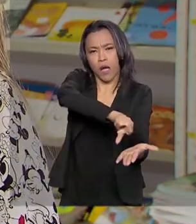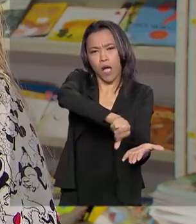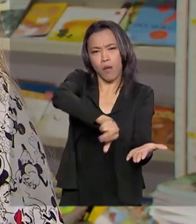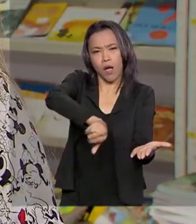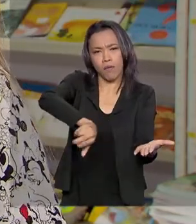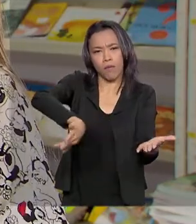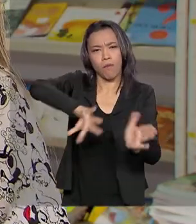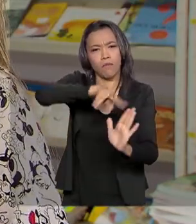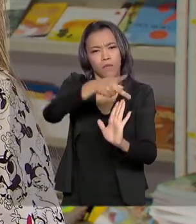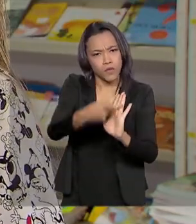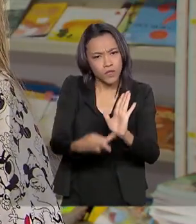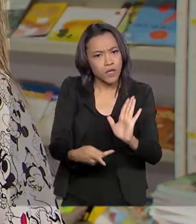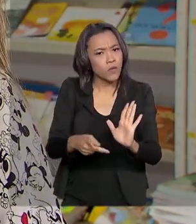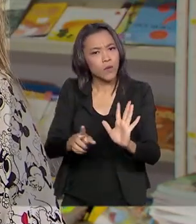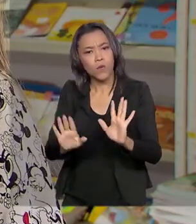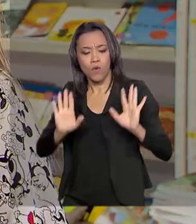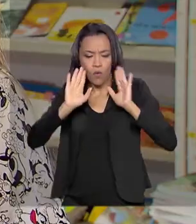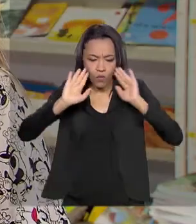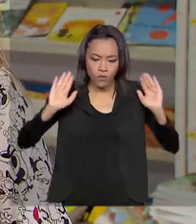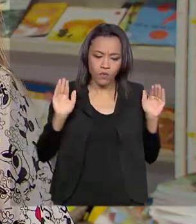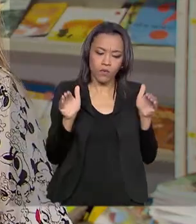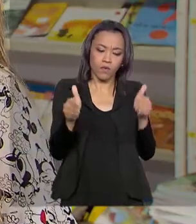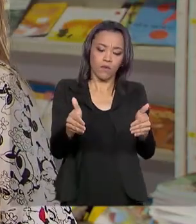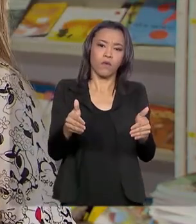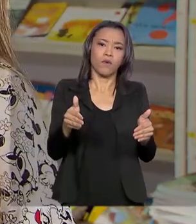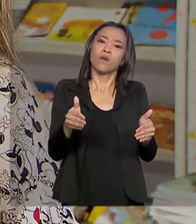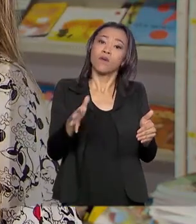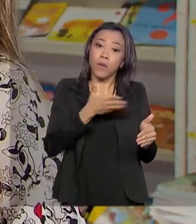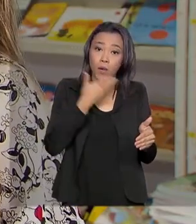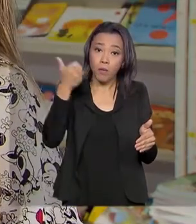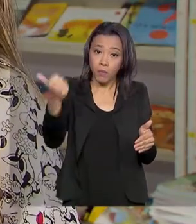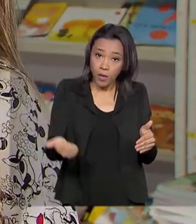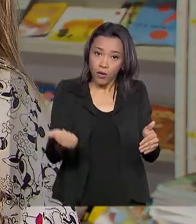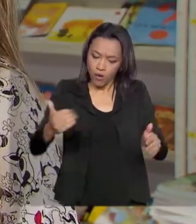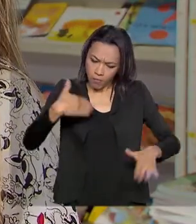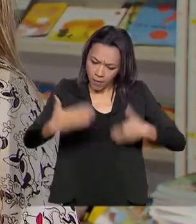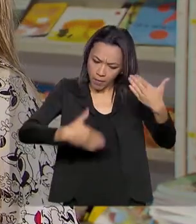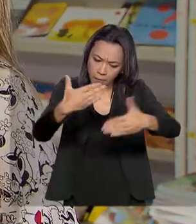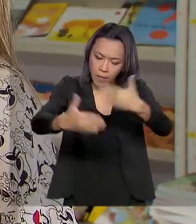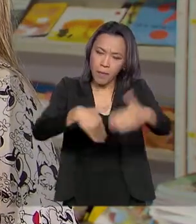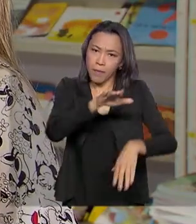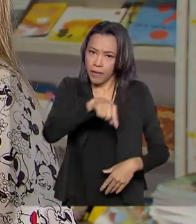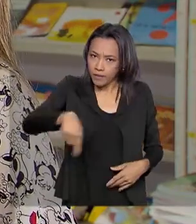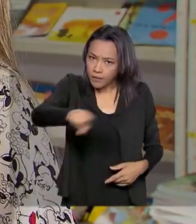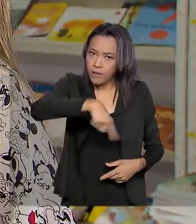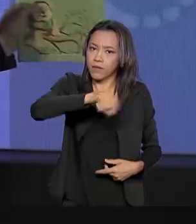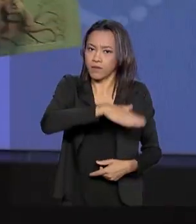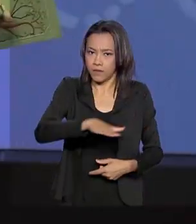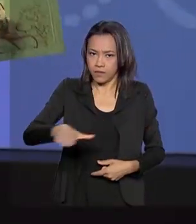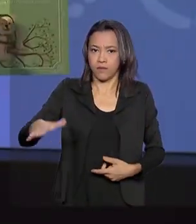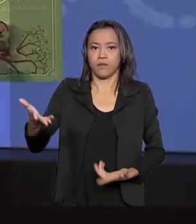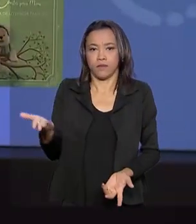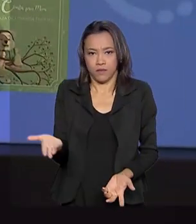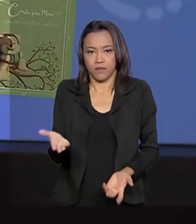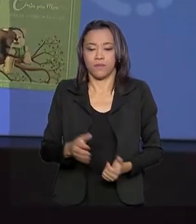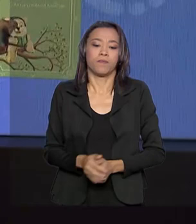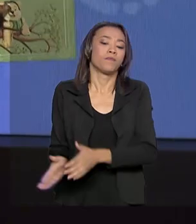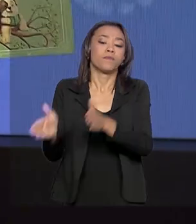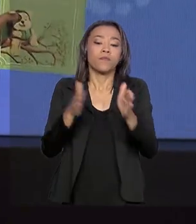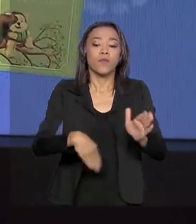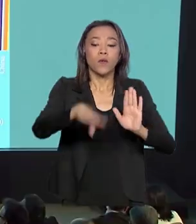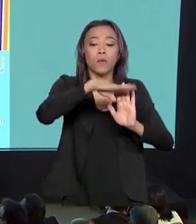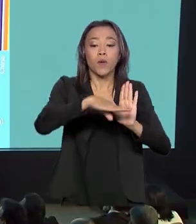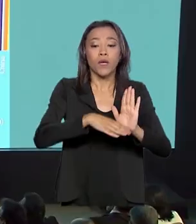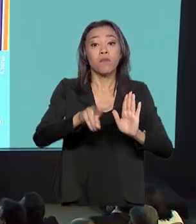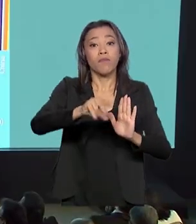projetos voltados para o melhor desempenho desses alunos. O programa também vai